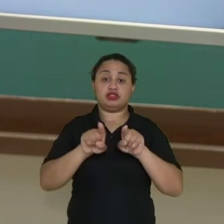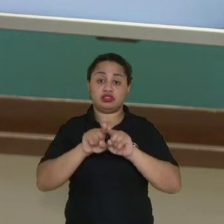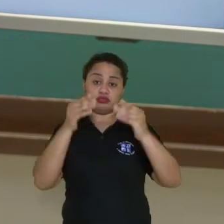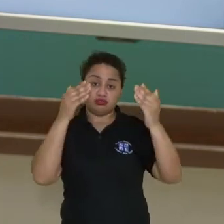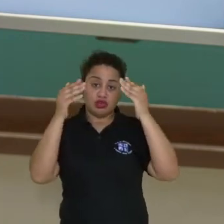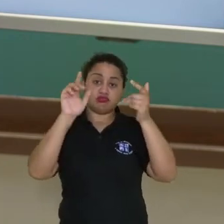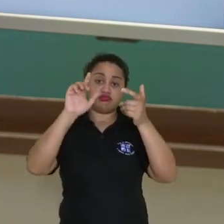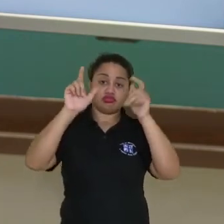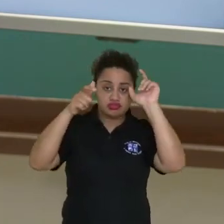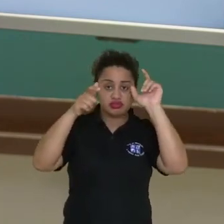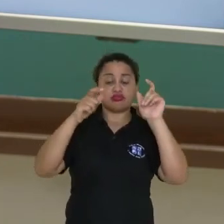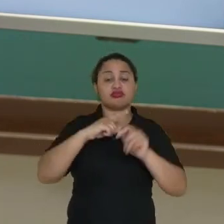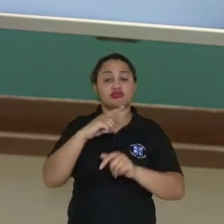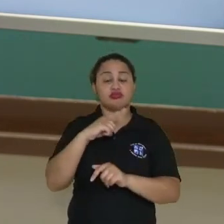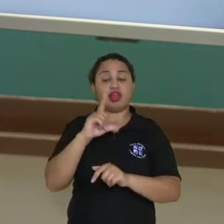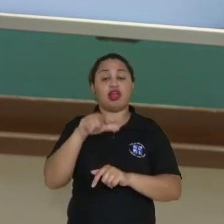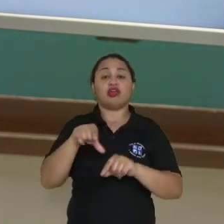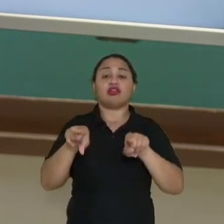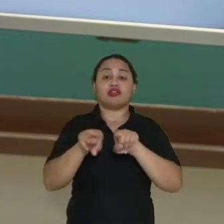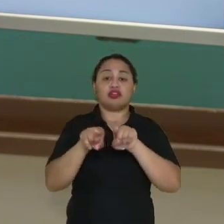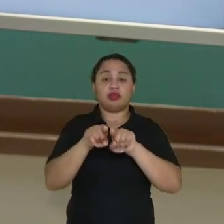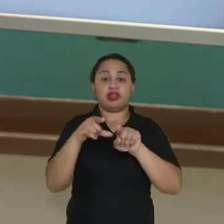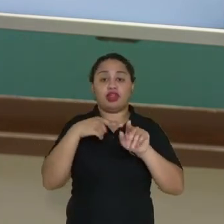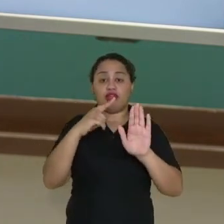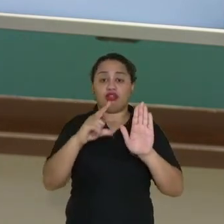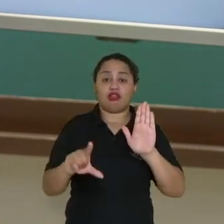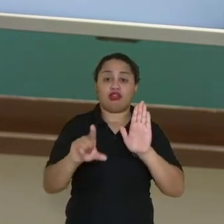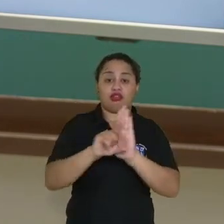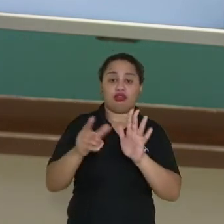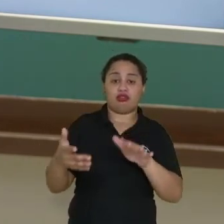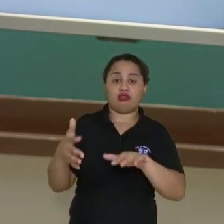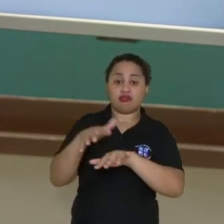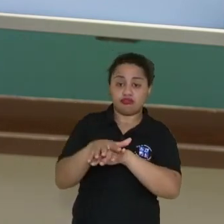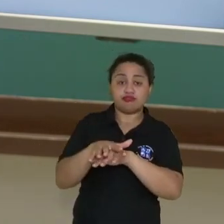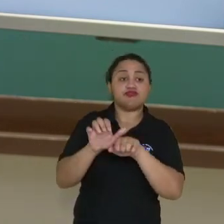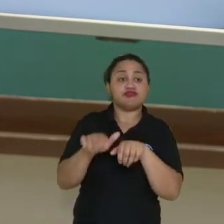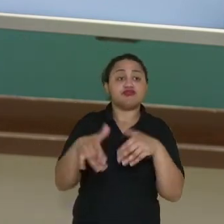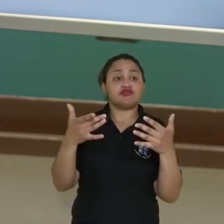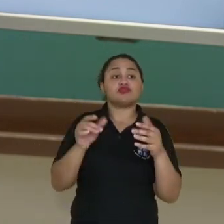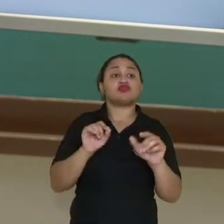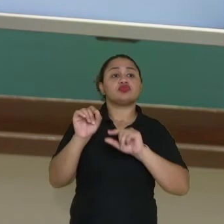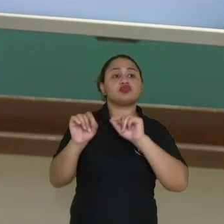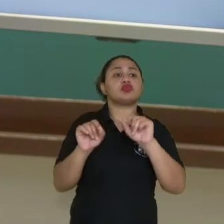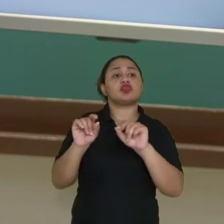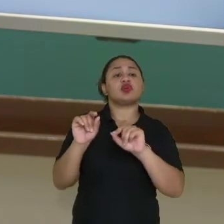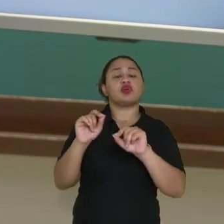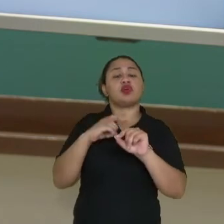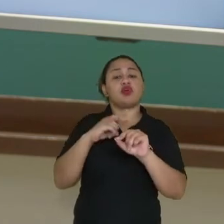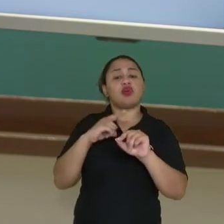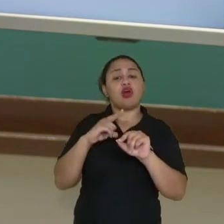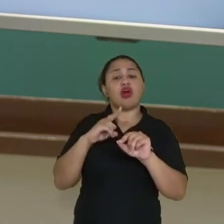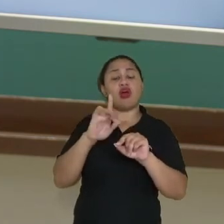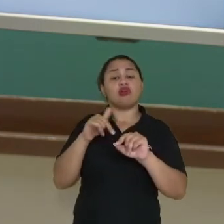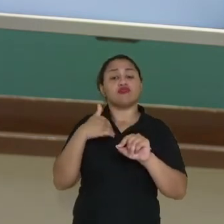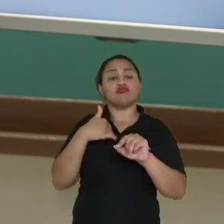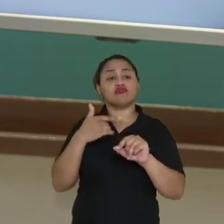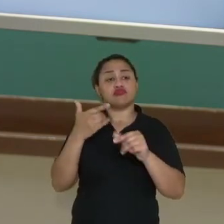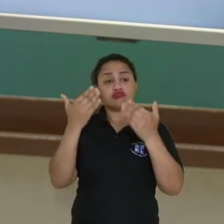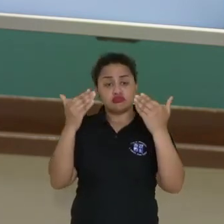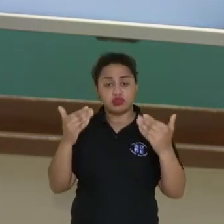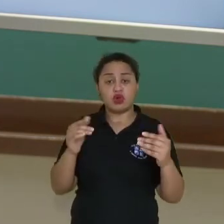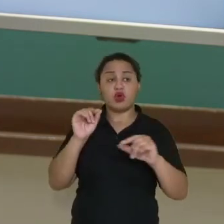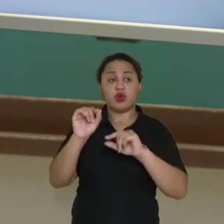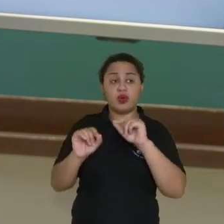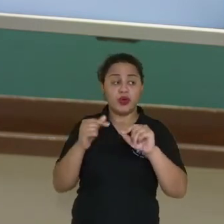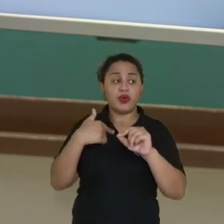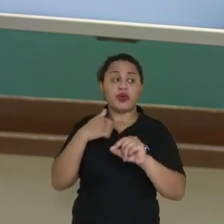estão contempladas nas leis de inclusão, certo? Então aqui agora a gente vai analisar o que